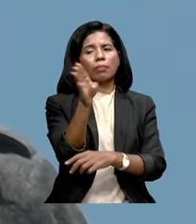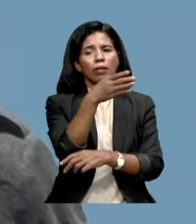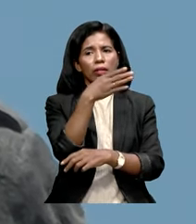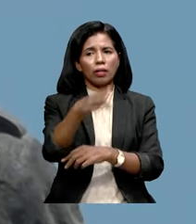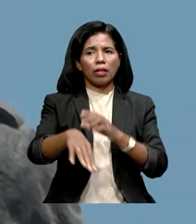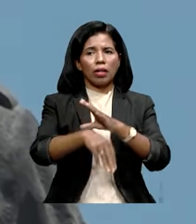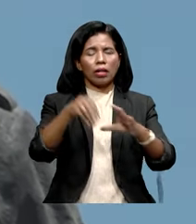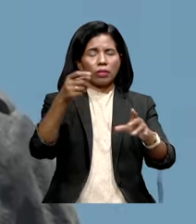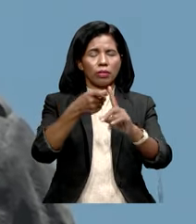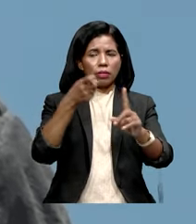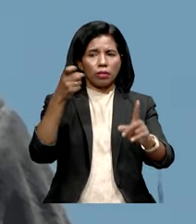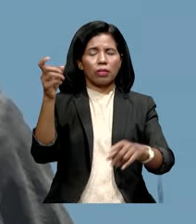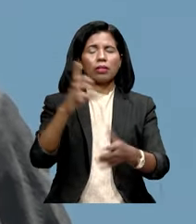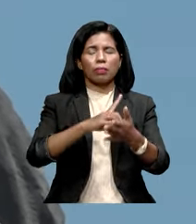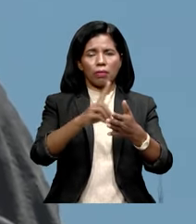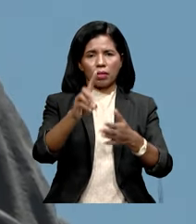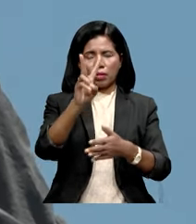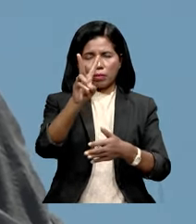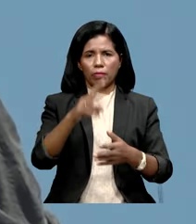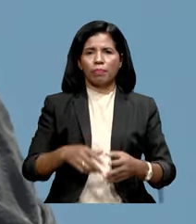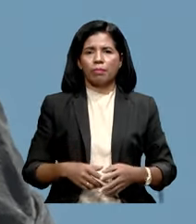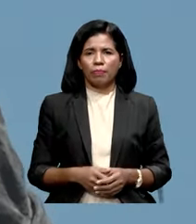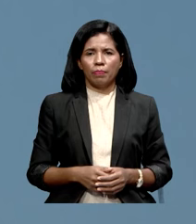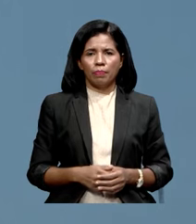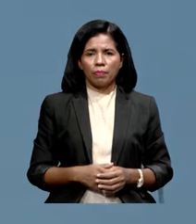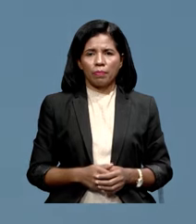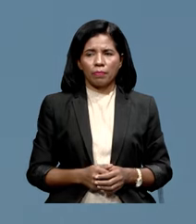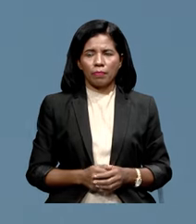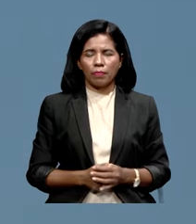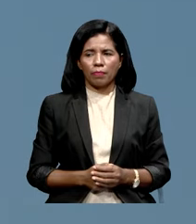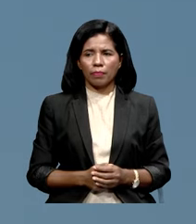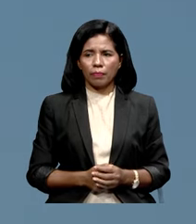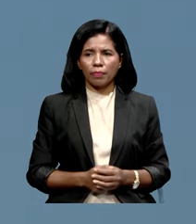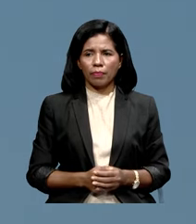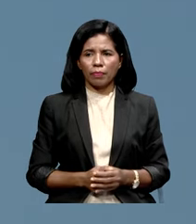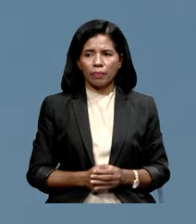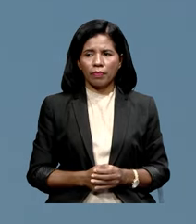coreano ona durante semana rua. Marito da Costa, Merenciana Martins, Yemen.